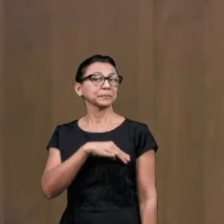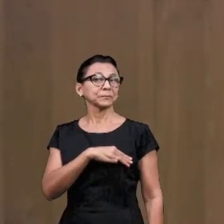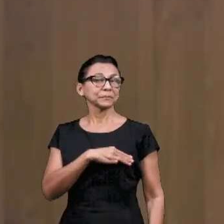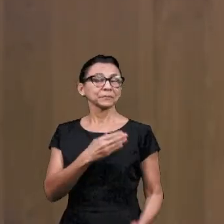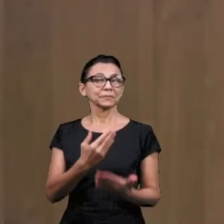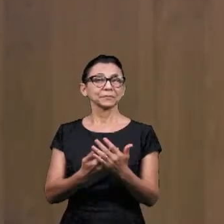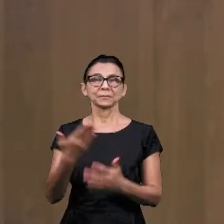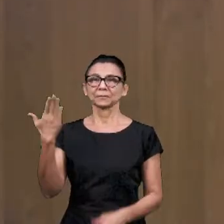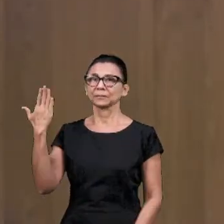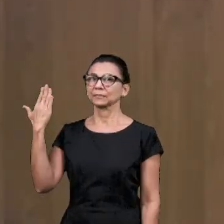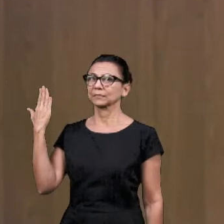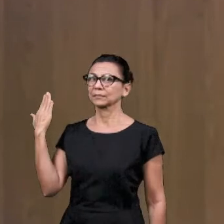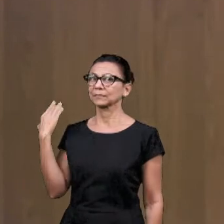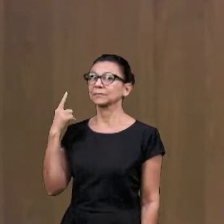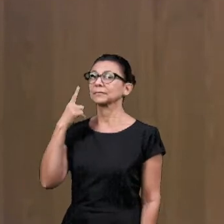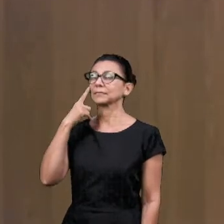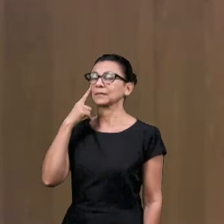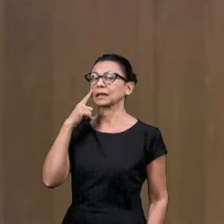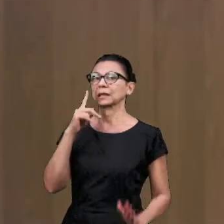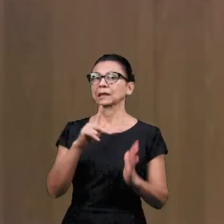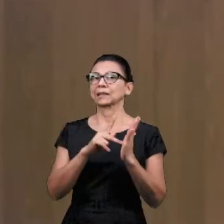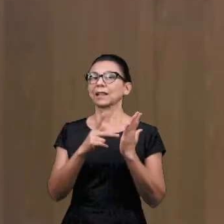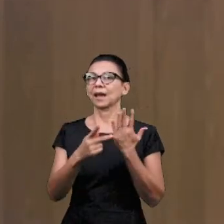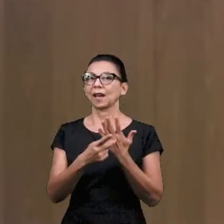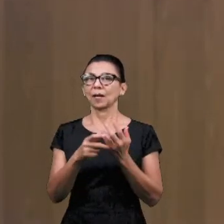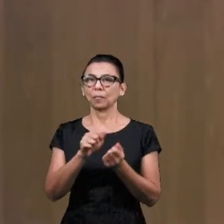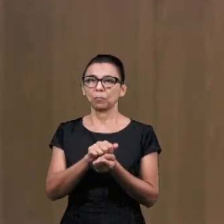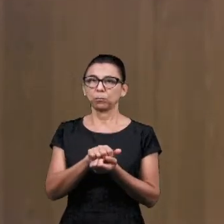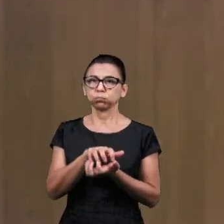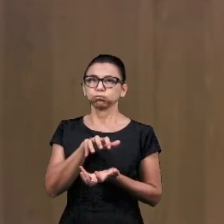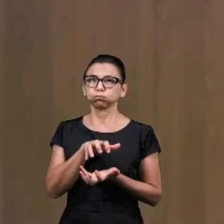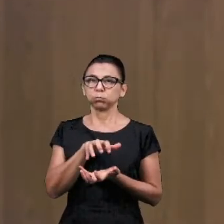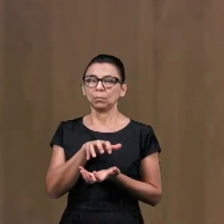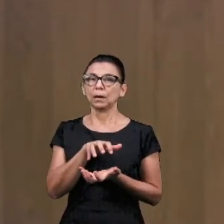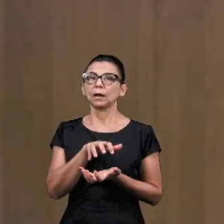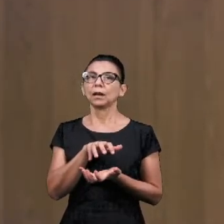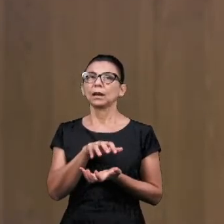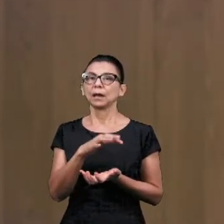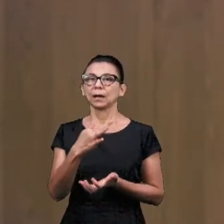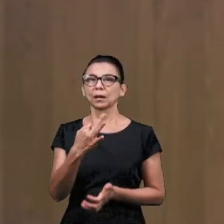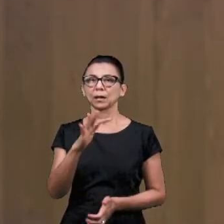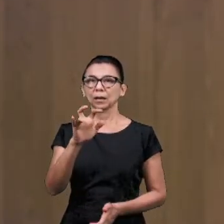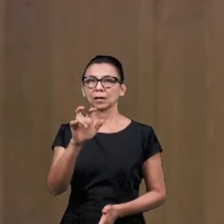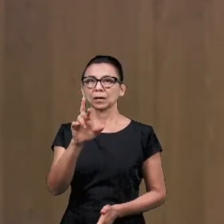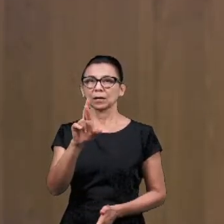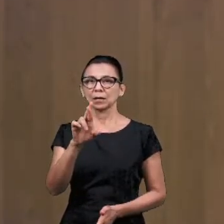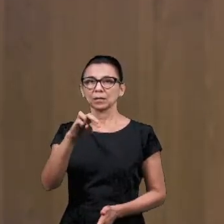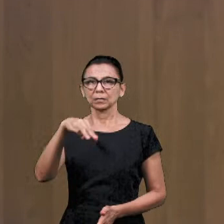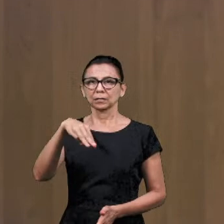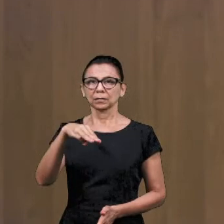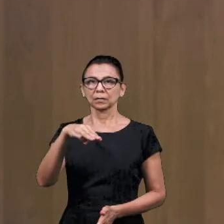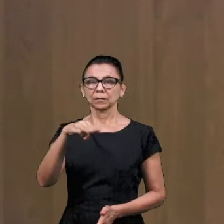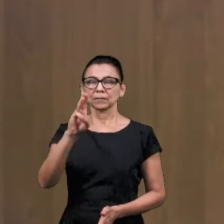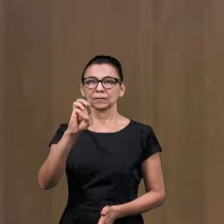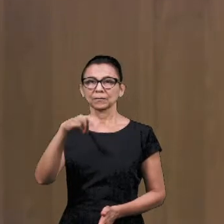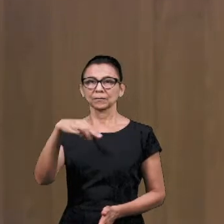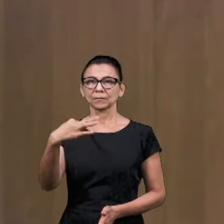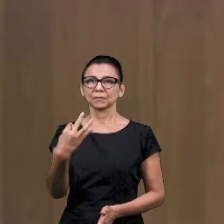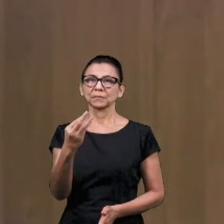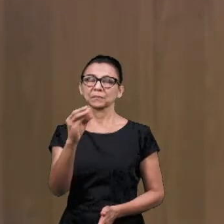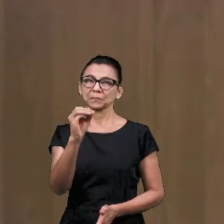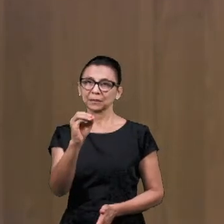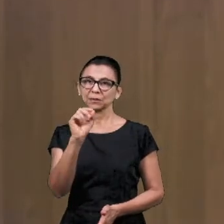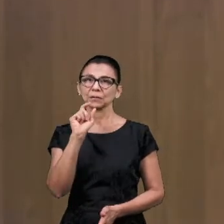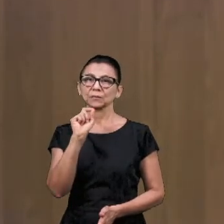passada, nós vimos sobre a parábola do fermento e vimos que o alimento que sacia a nossa